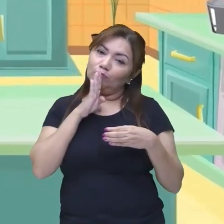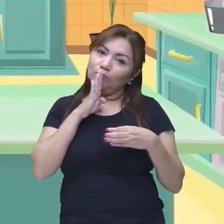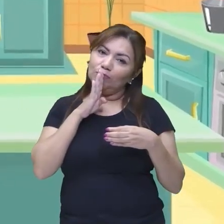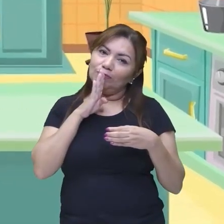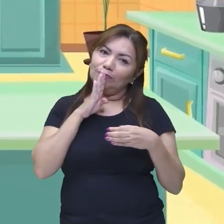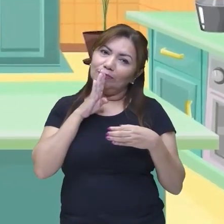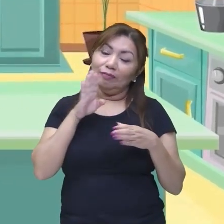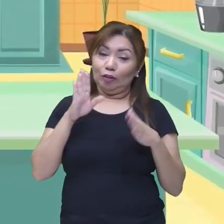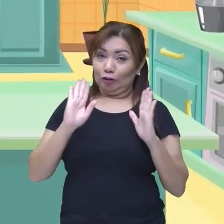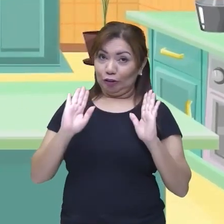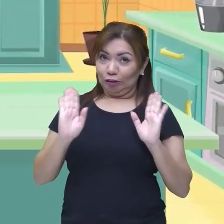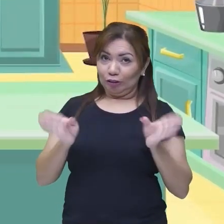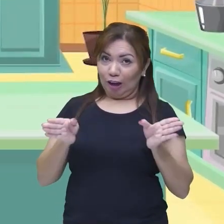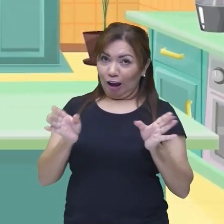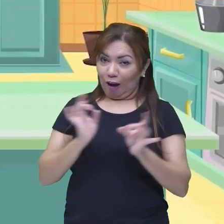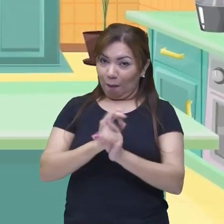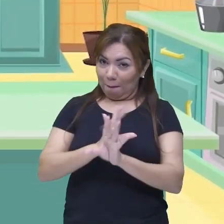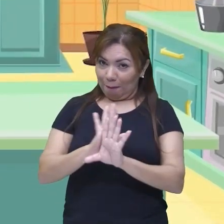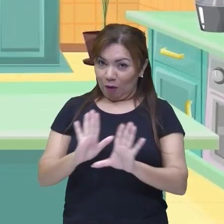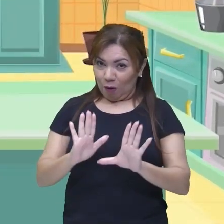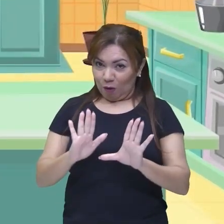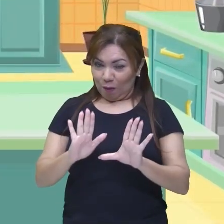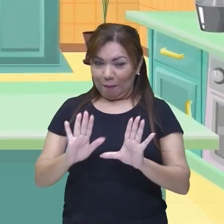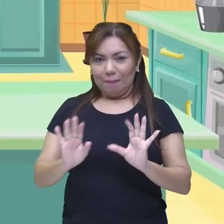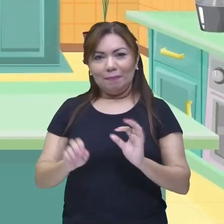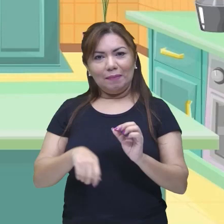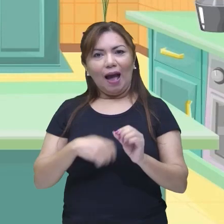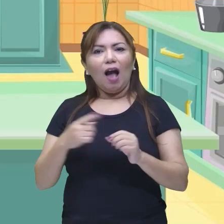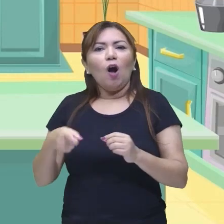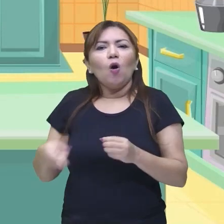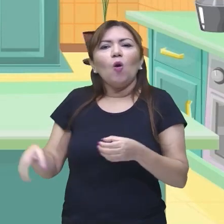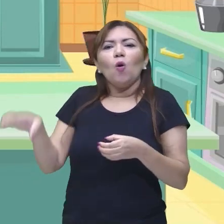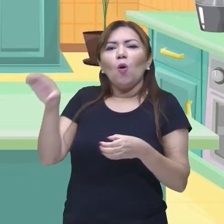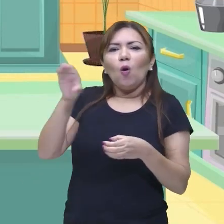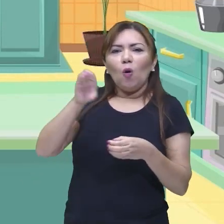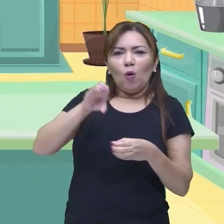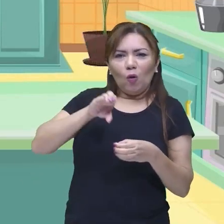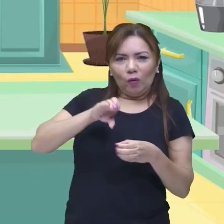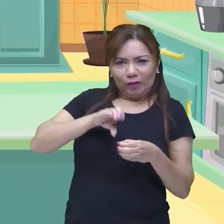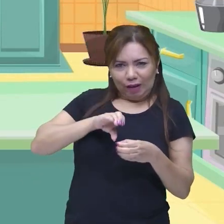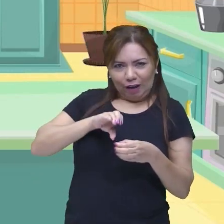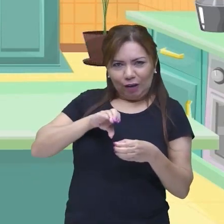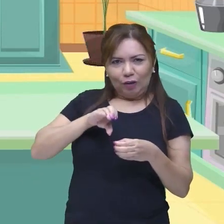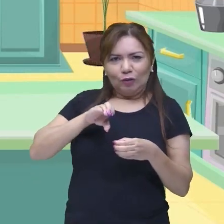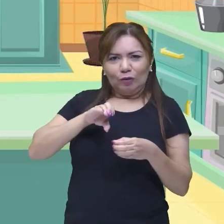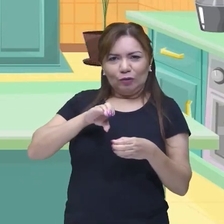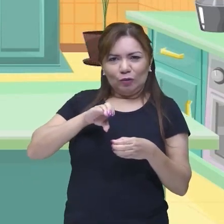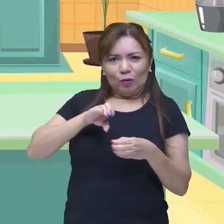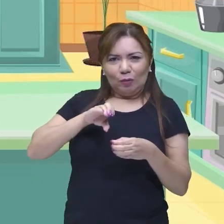Agora que nós já terminamos de bater, é só colocar no copo